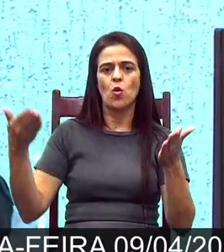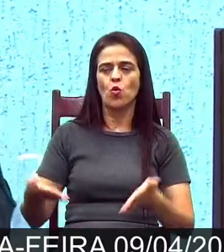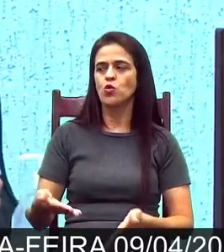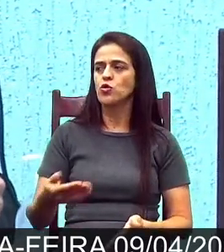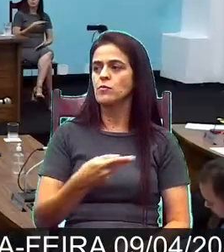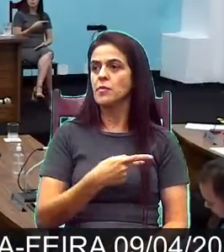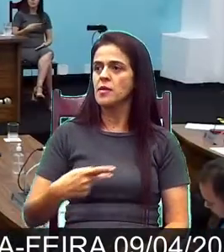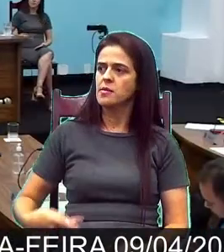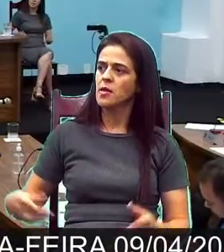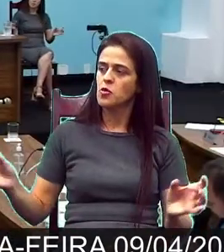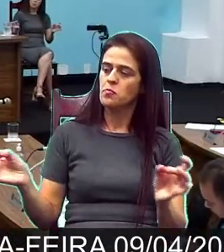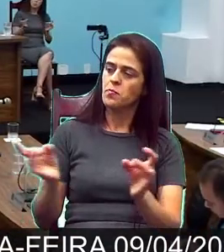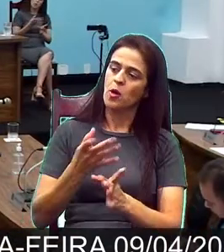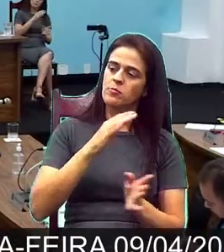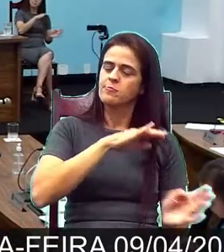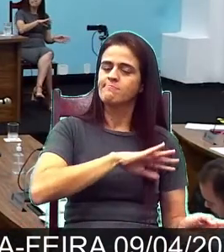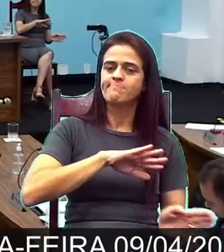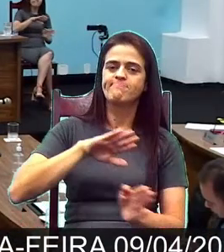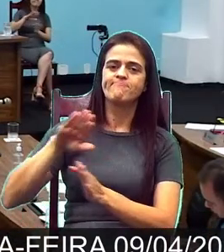discussão.